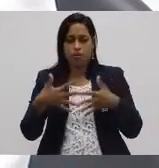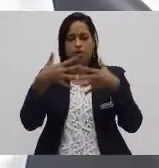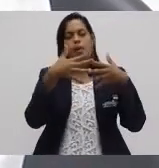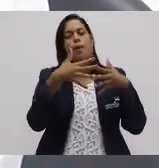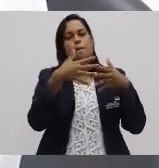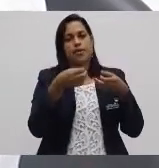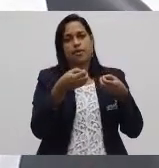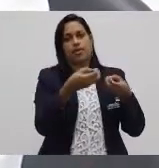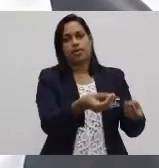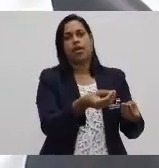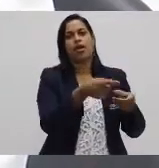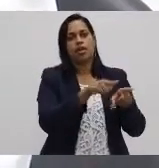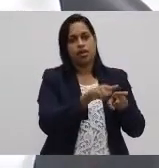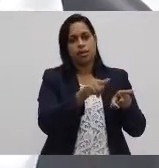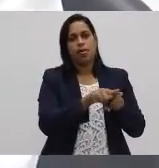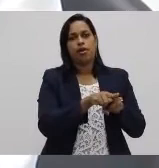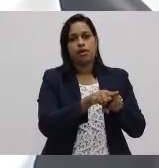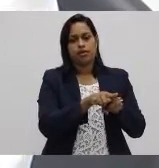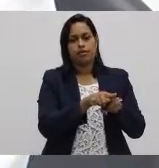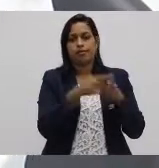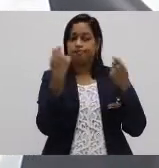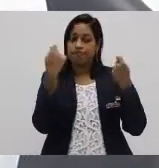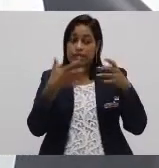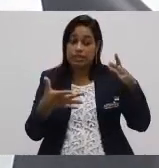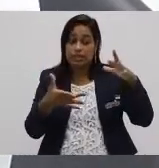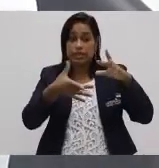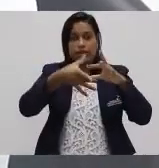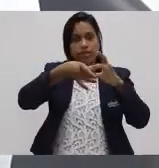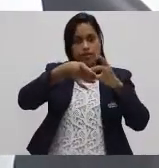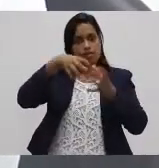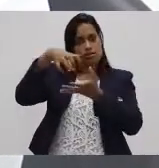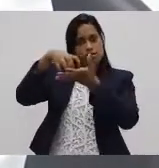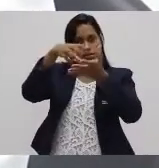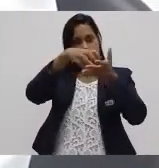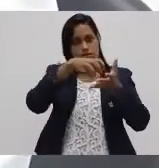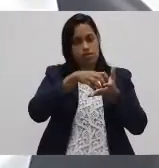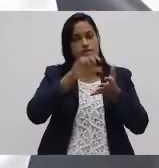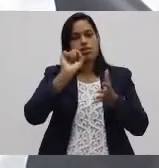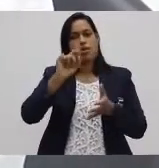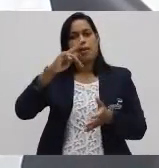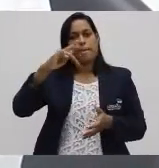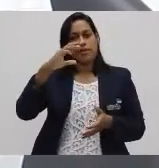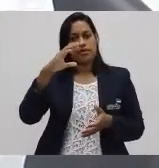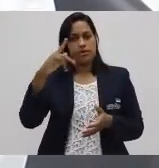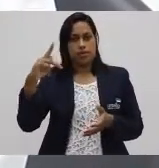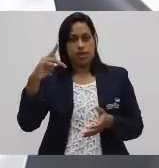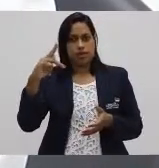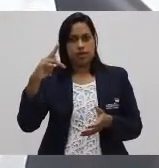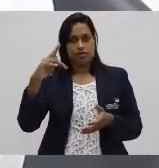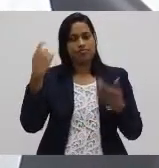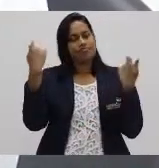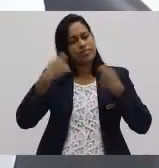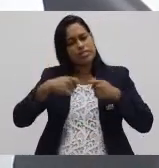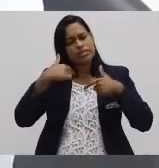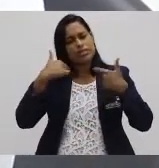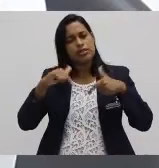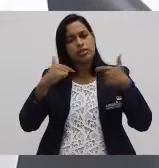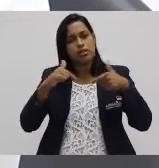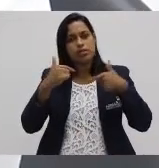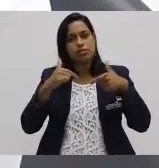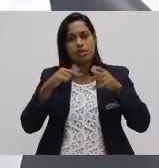executados. Então, tudo isso, essa interação entre os setores, é função do PCP. E eles trabalham, gente, com um plano